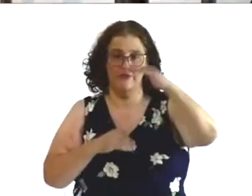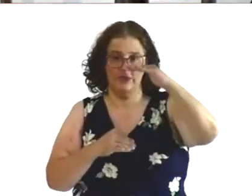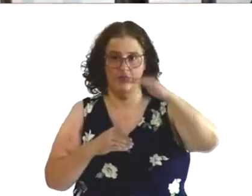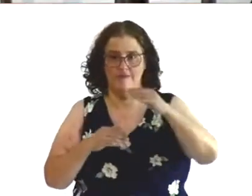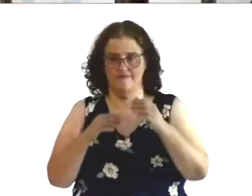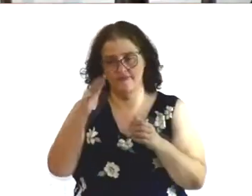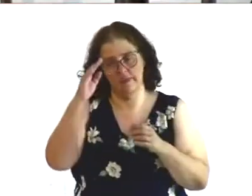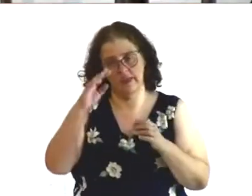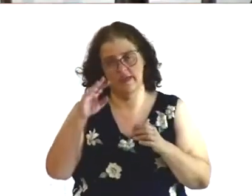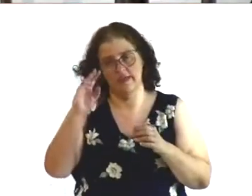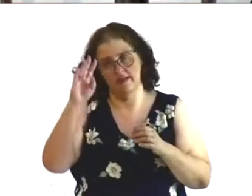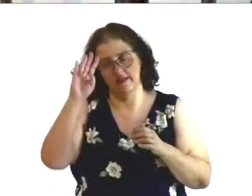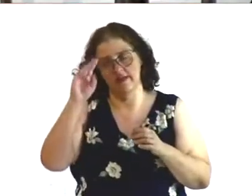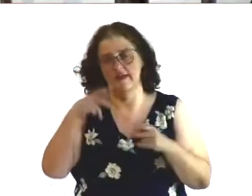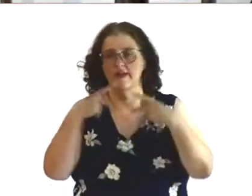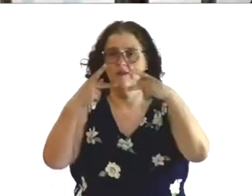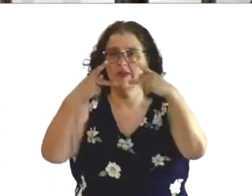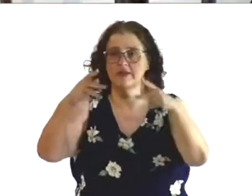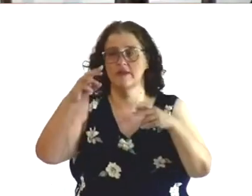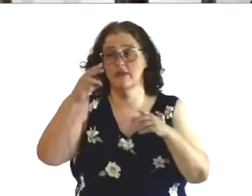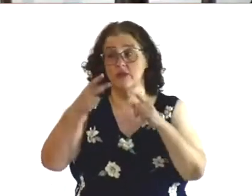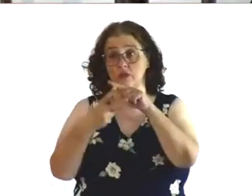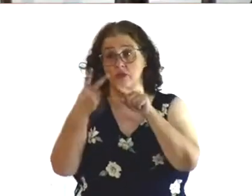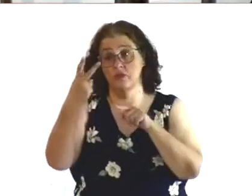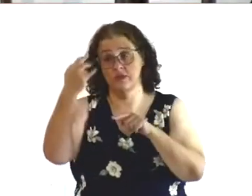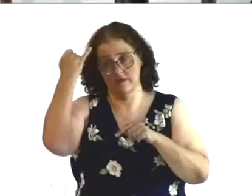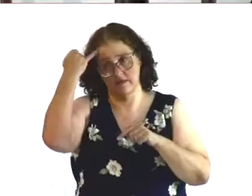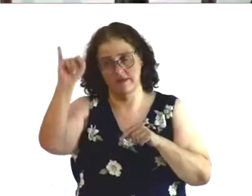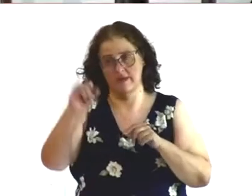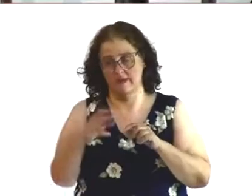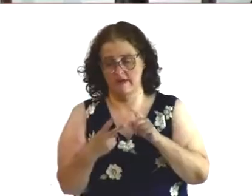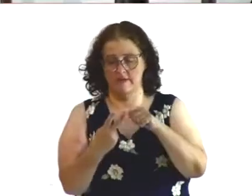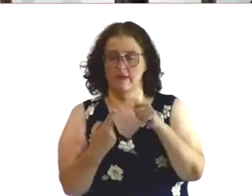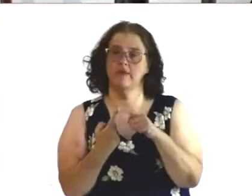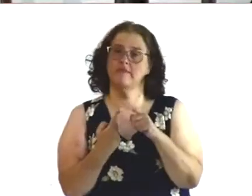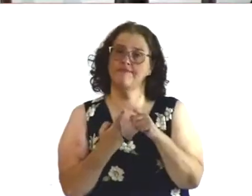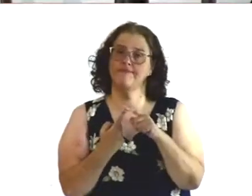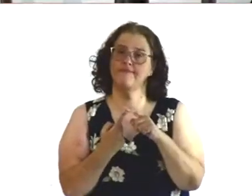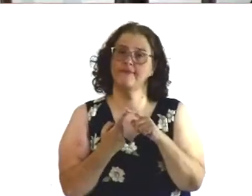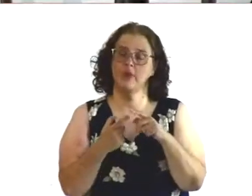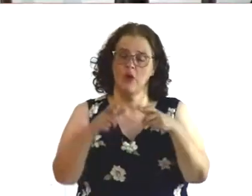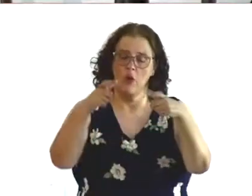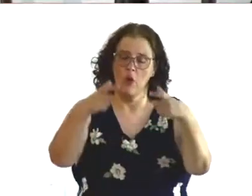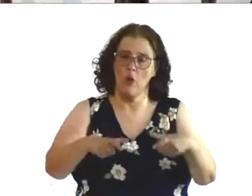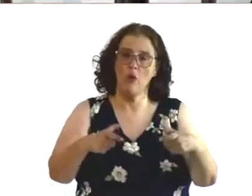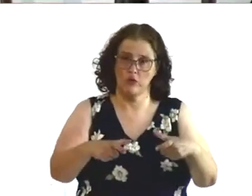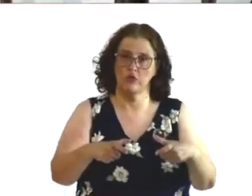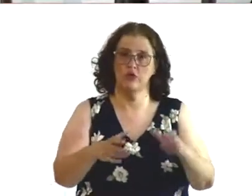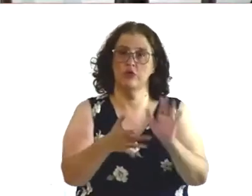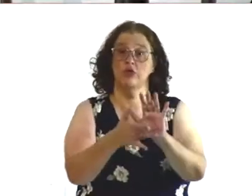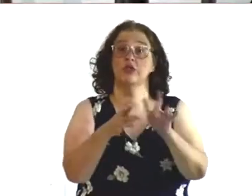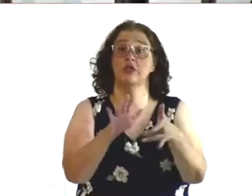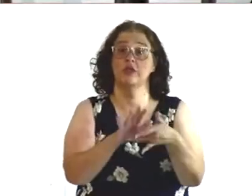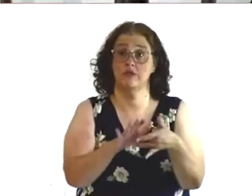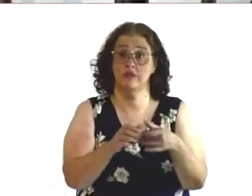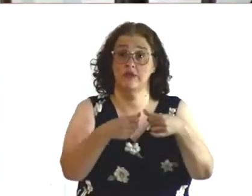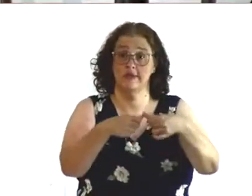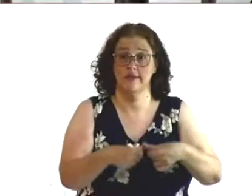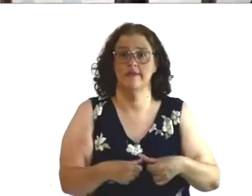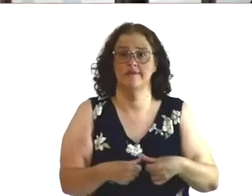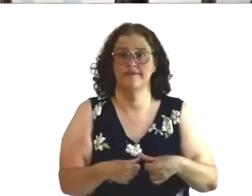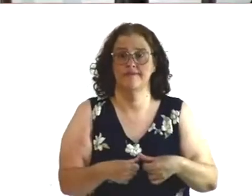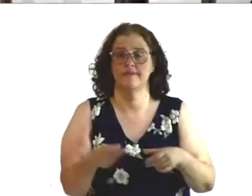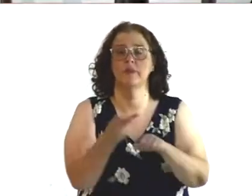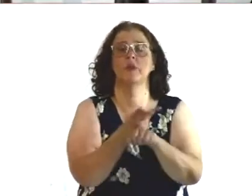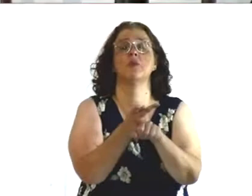Onde está Jesus? É a pergunta. A resposta, claro, o texto mostra, Jesus é o mais procurado, meus